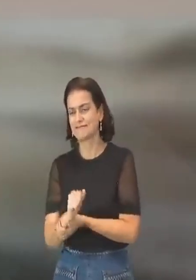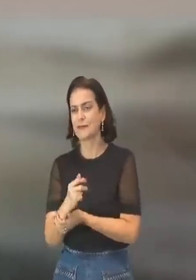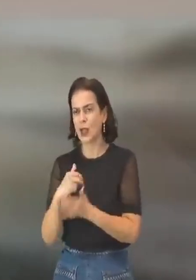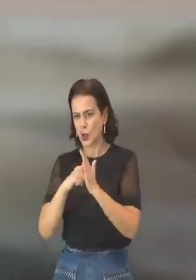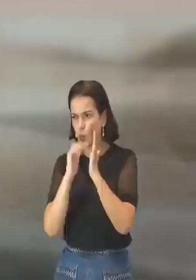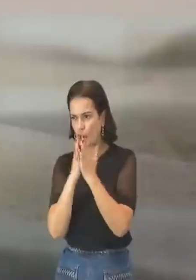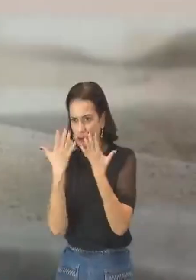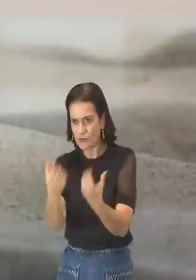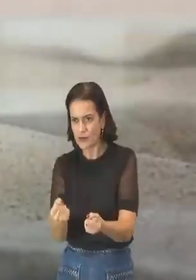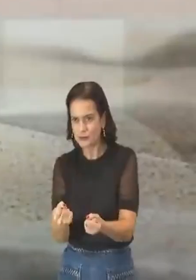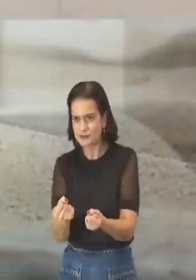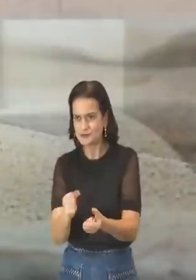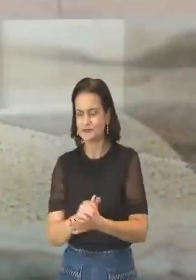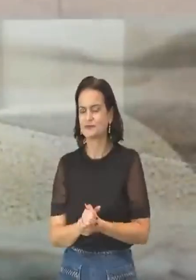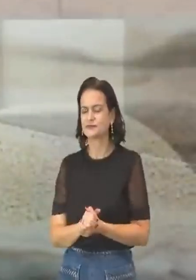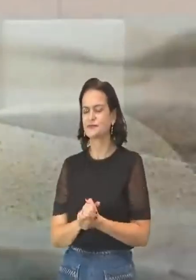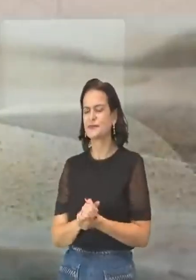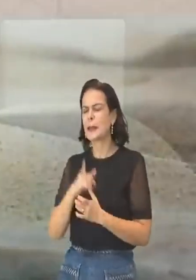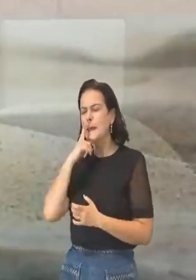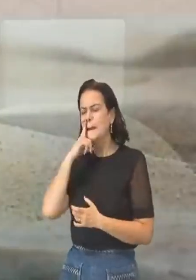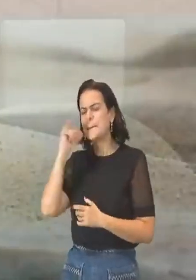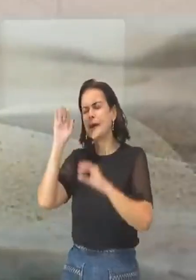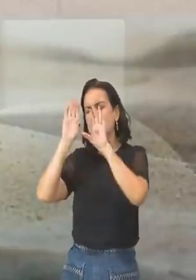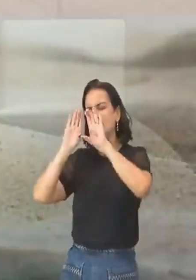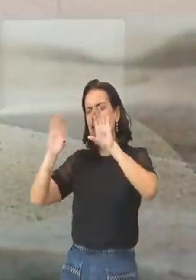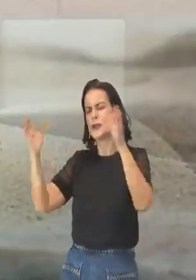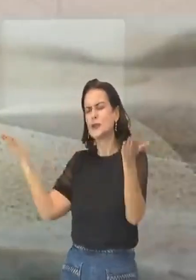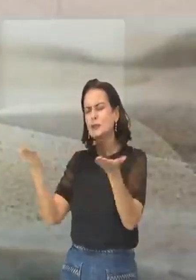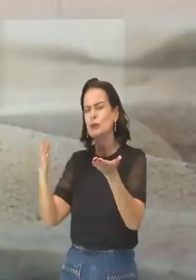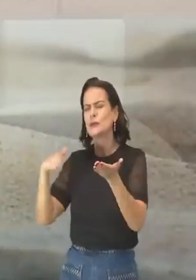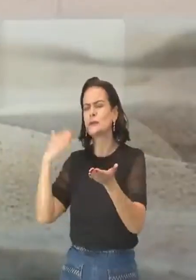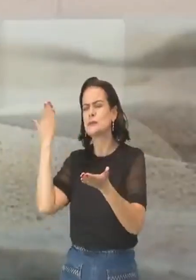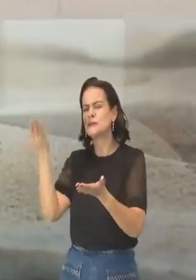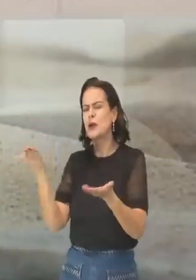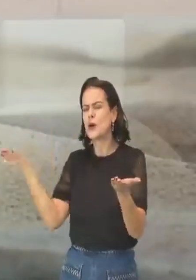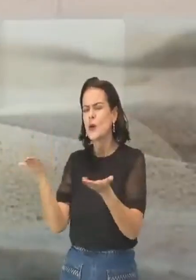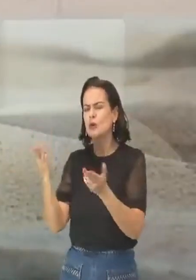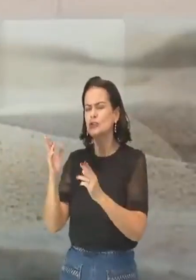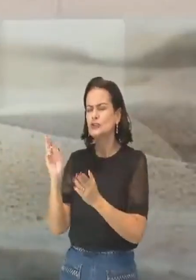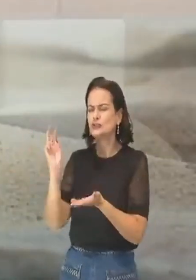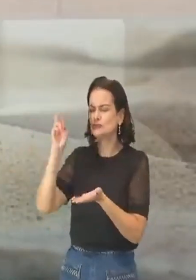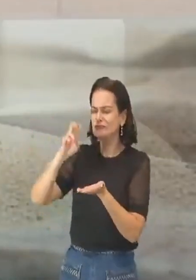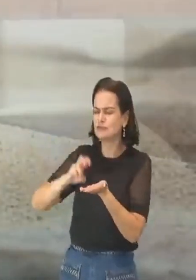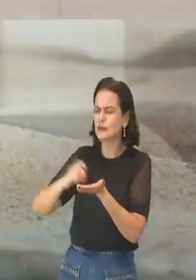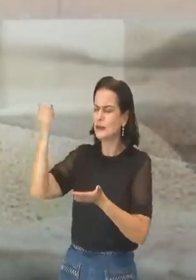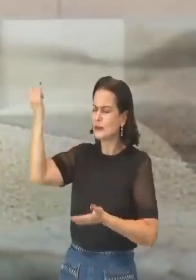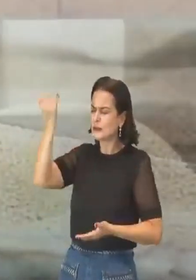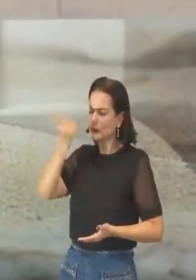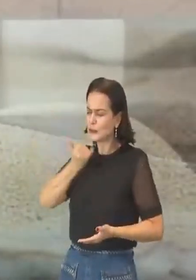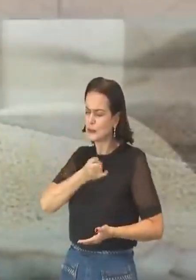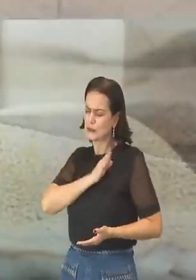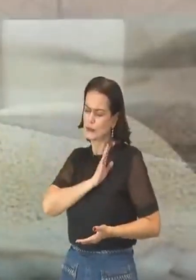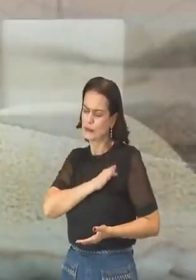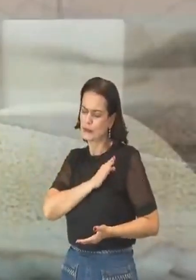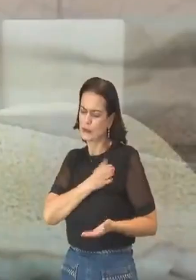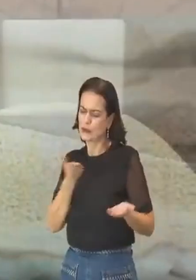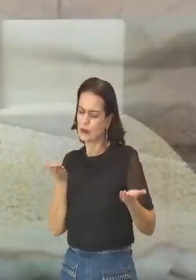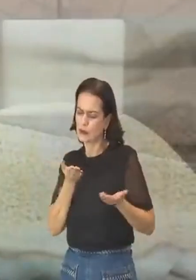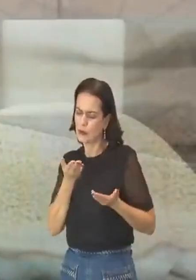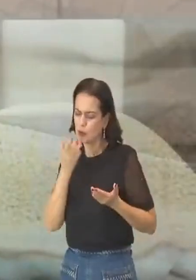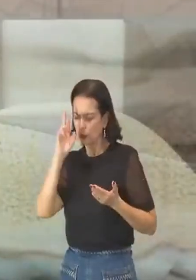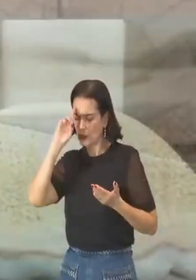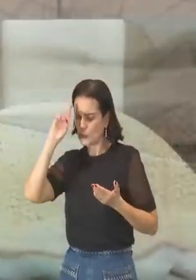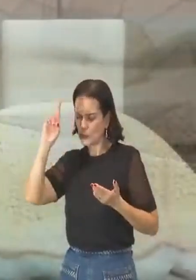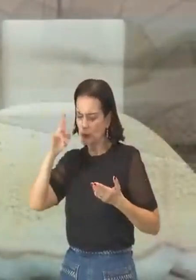a presença do nosso Deus. Pai Celeste, nós pedimos nesta manhã para que o Senhor fale ao nosso coração, para que o